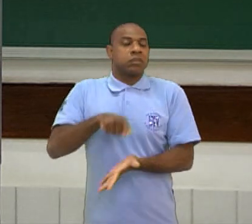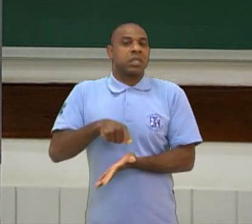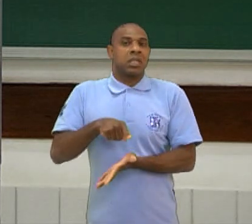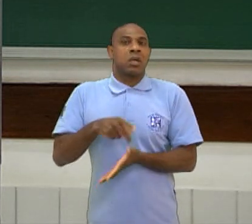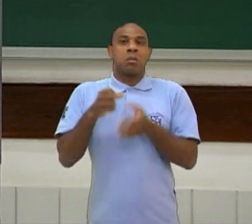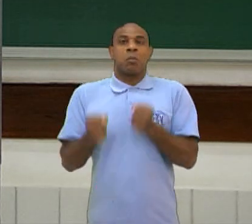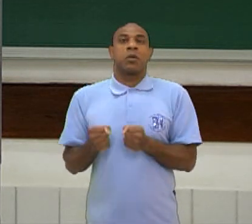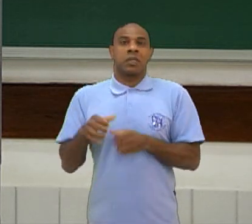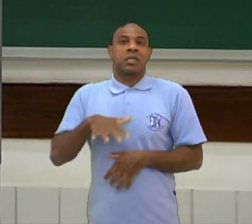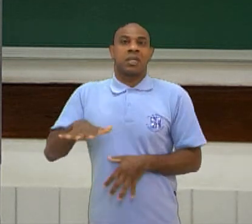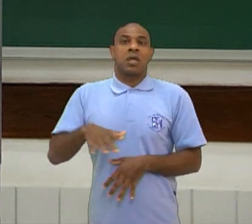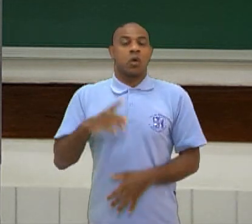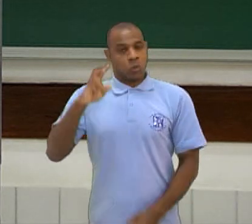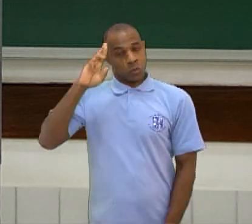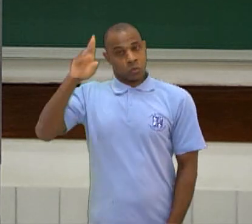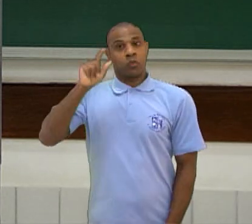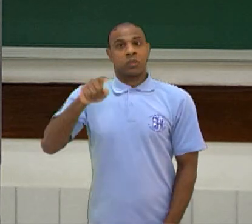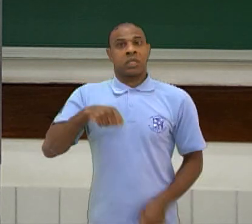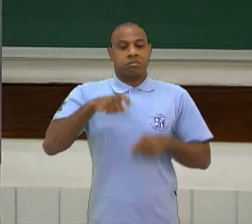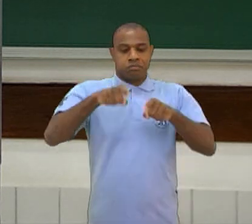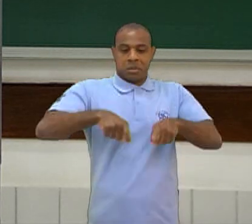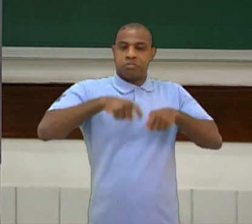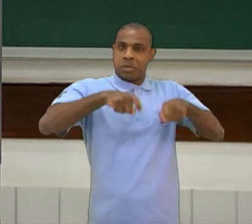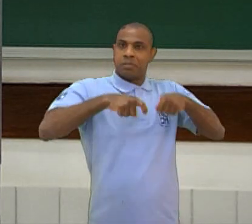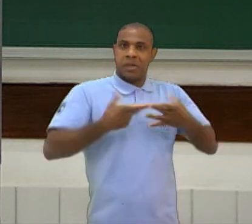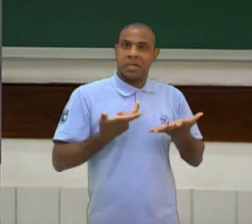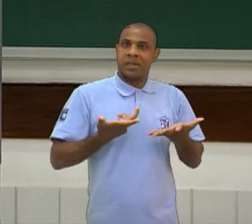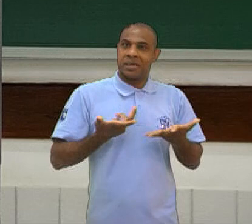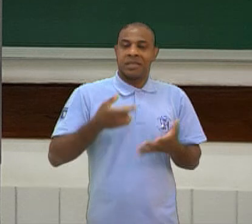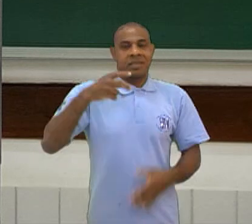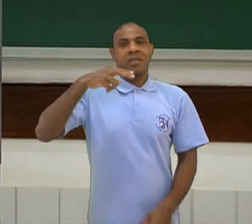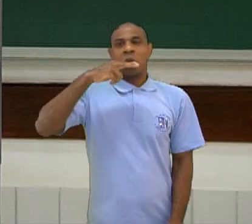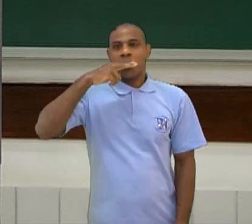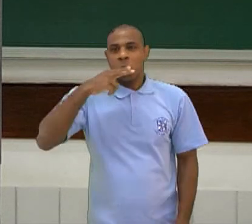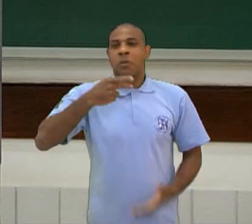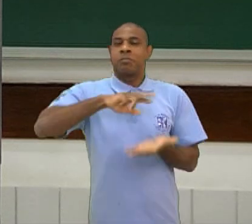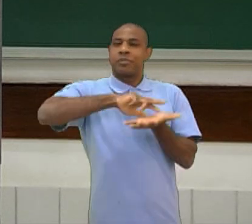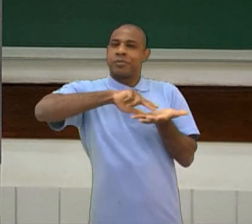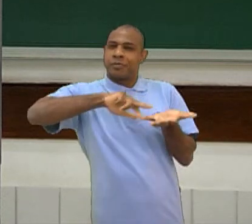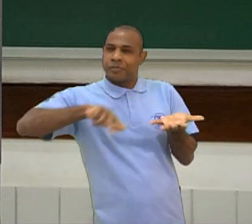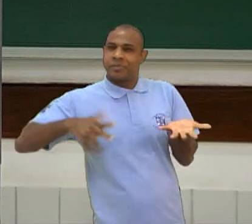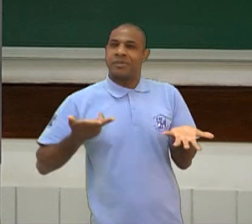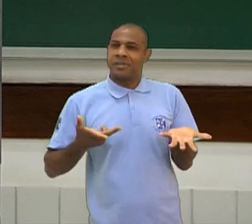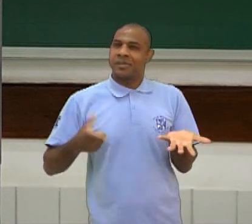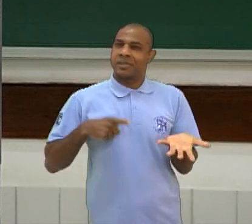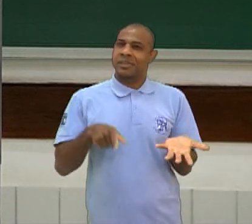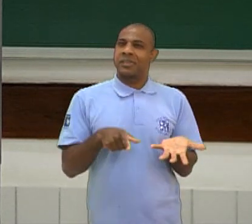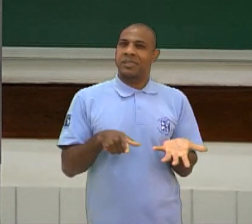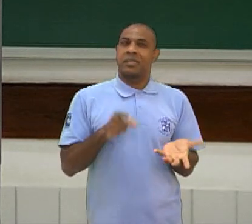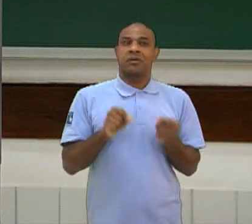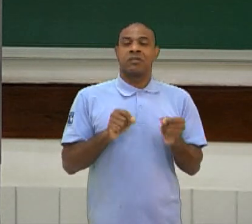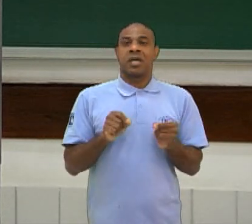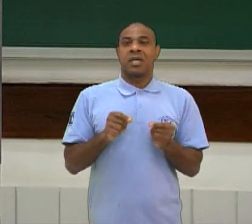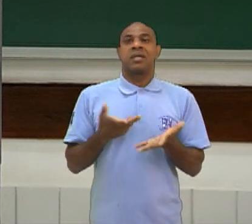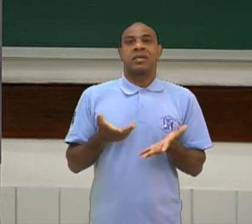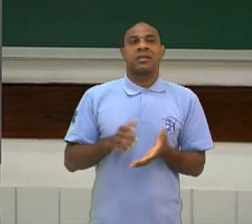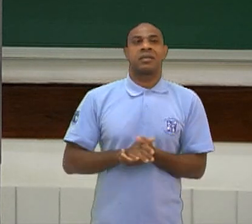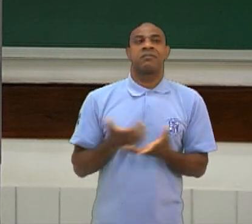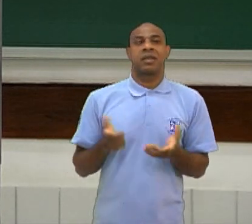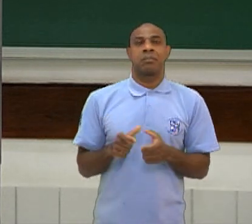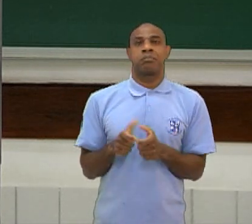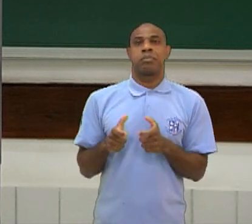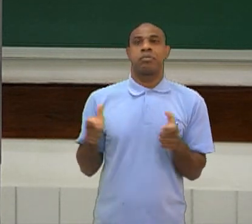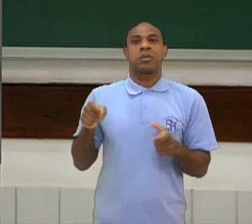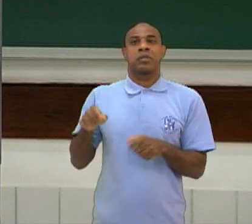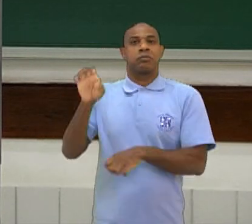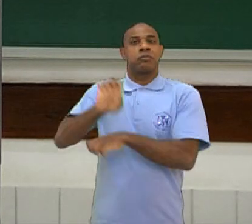os grandes donos da terra, dos engenhos de cana-de-açúcar e aí no Império dos Barões do Café, que vão fazer a dominação da estrutura política do